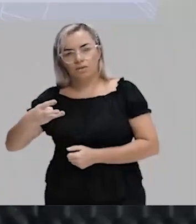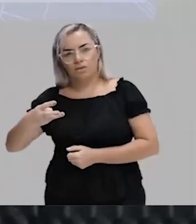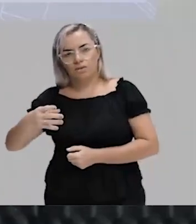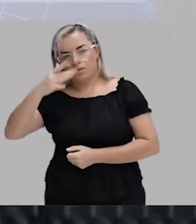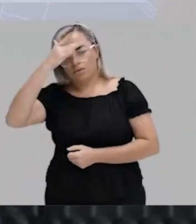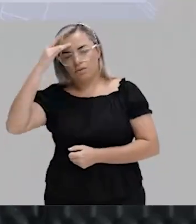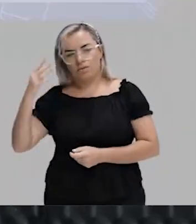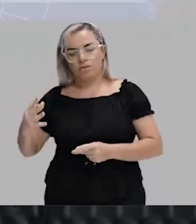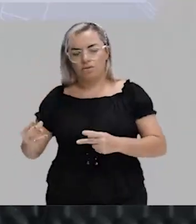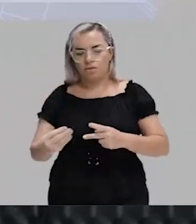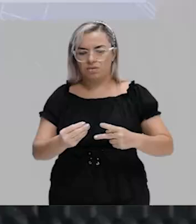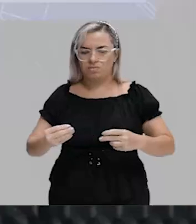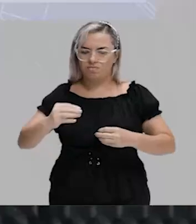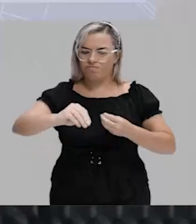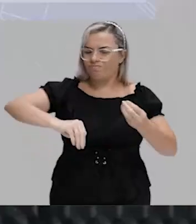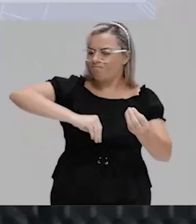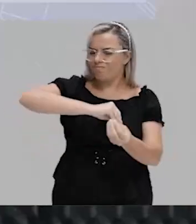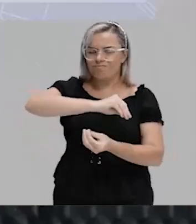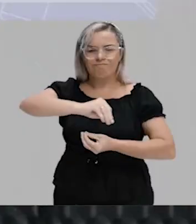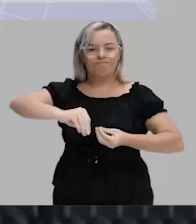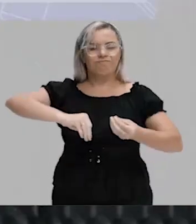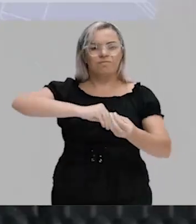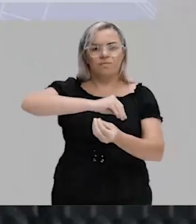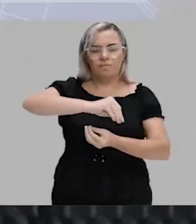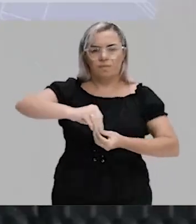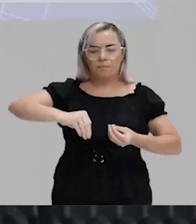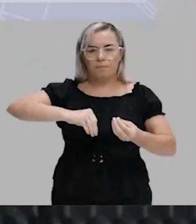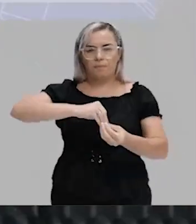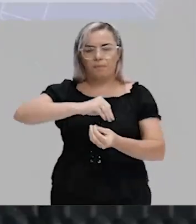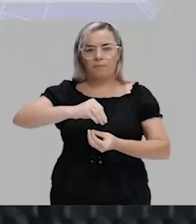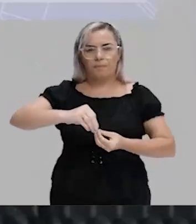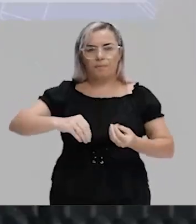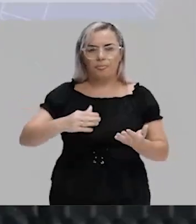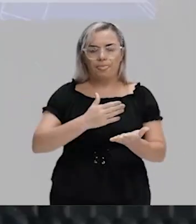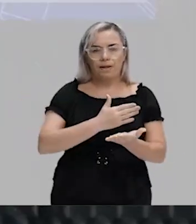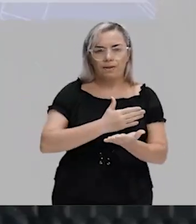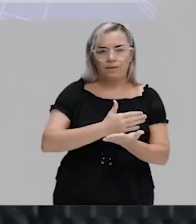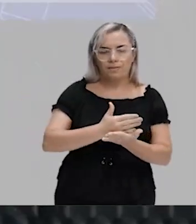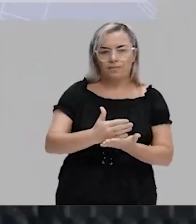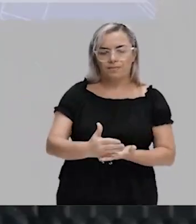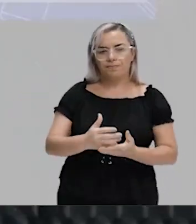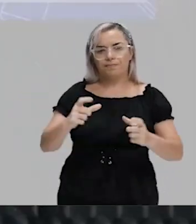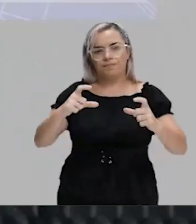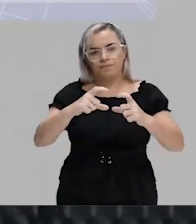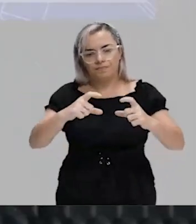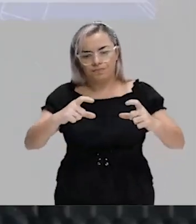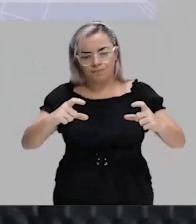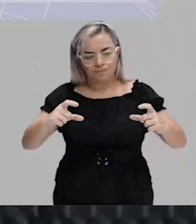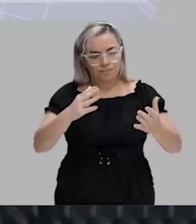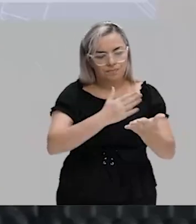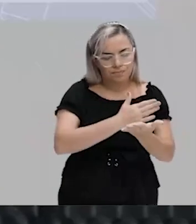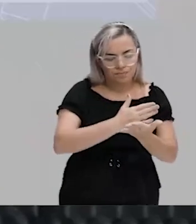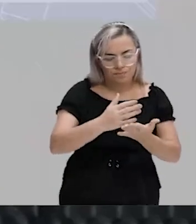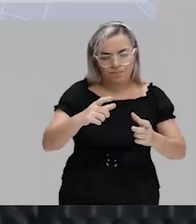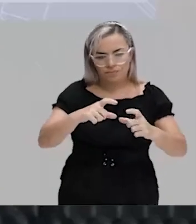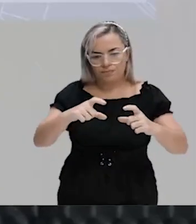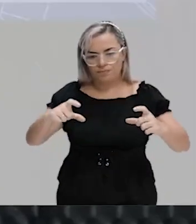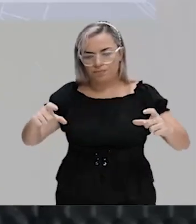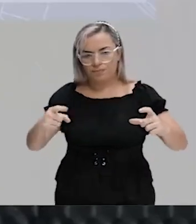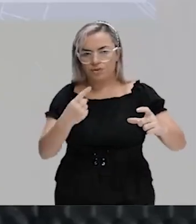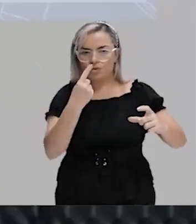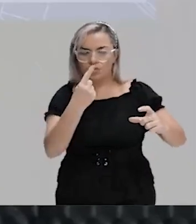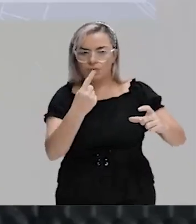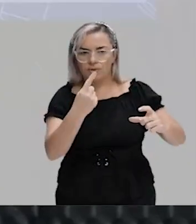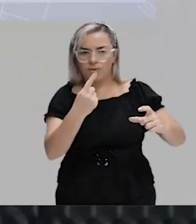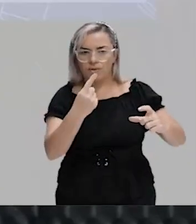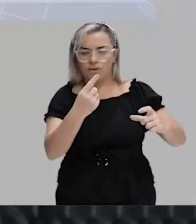o que aconteceu? Misturou as pessoas gramaticais. Começa o discurso falando de uma pessoa gramatical e já lá depois coloca uma